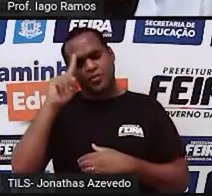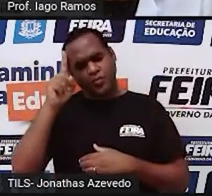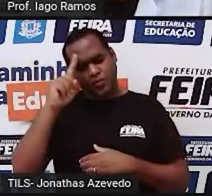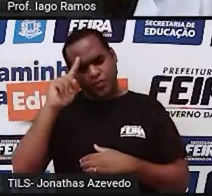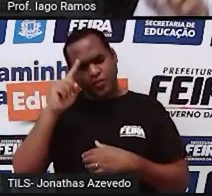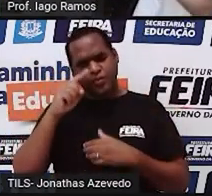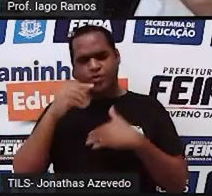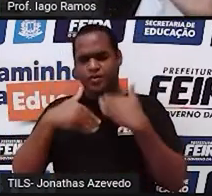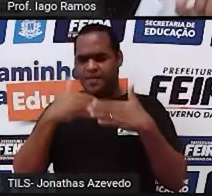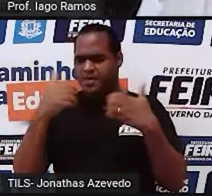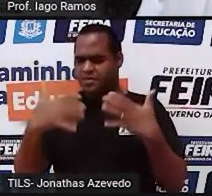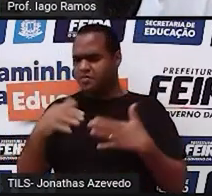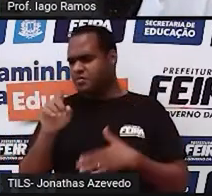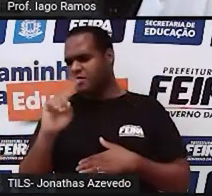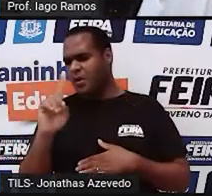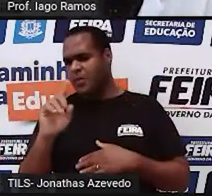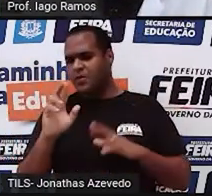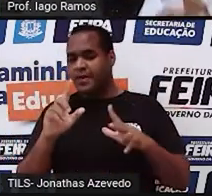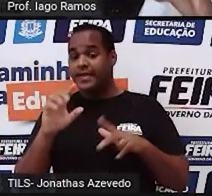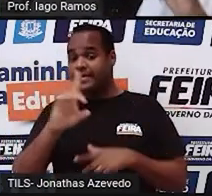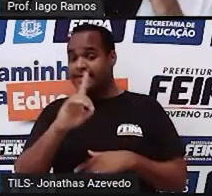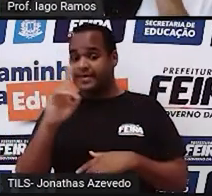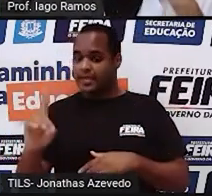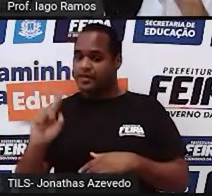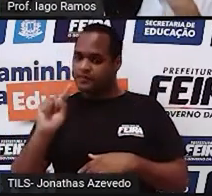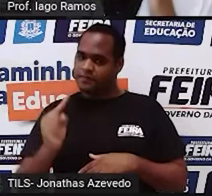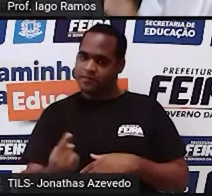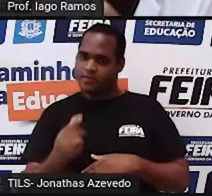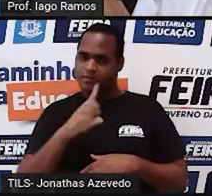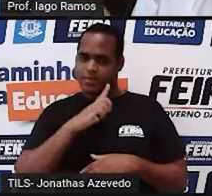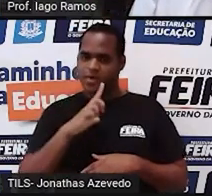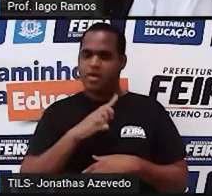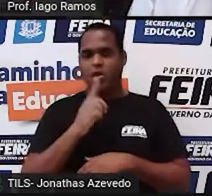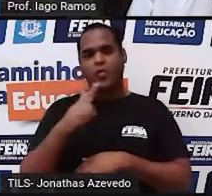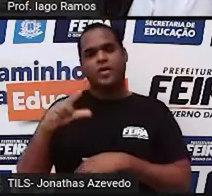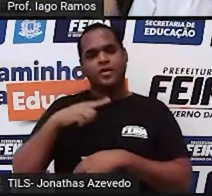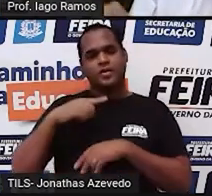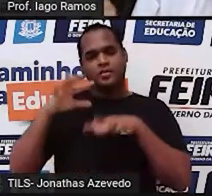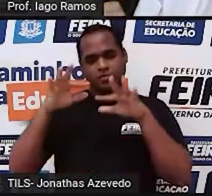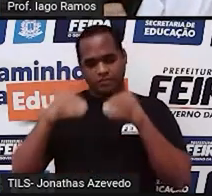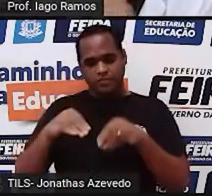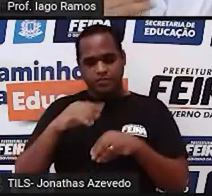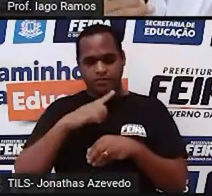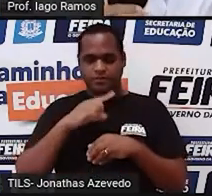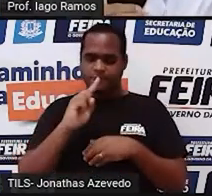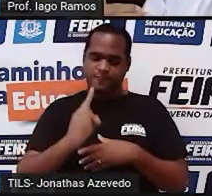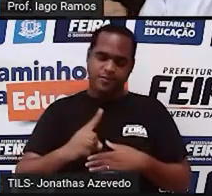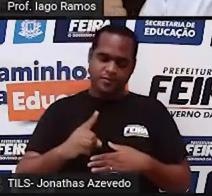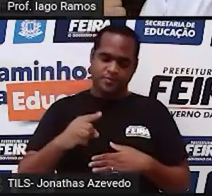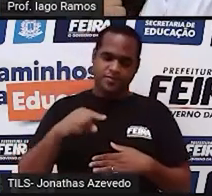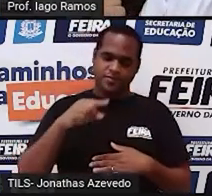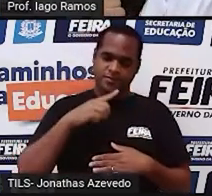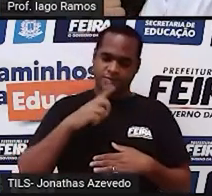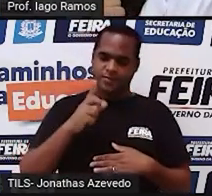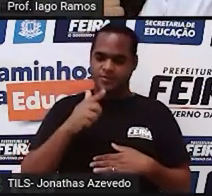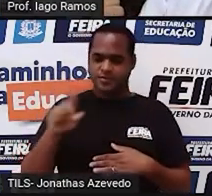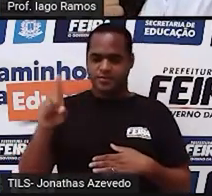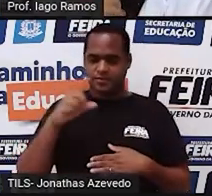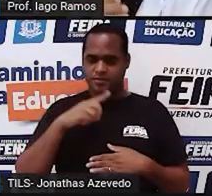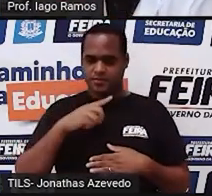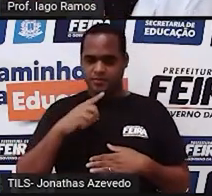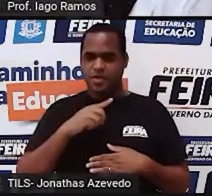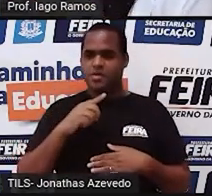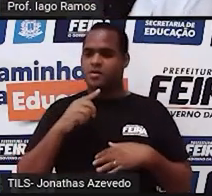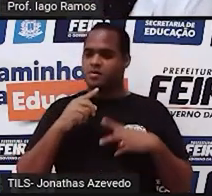tá então a direita da, você tem ali um finito os algarismos e não há uma